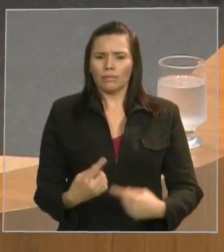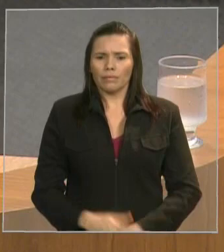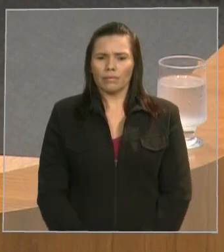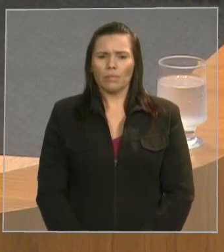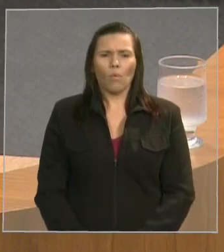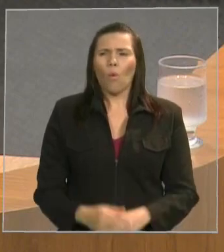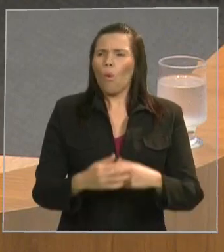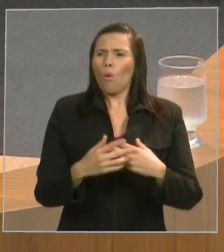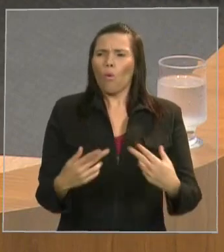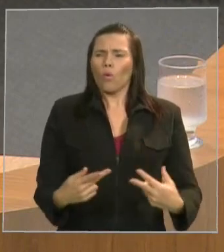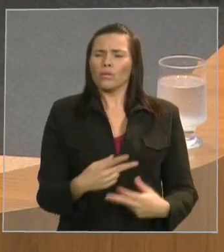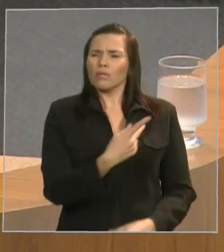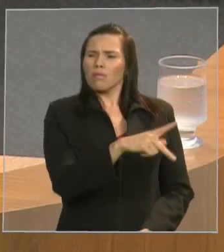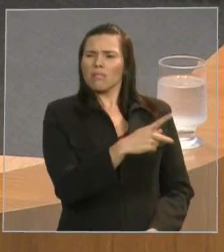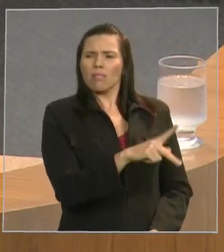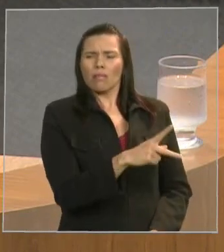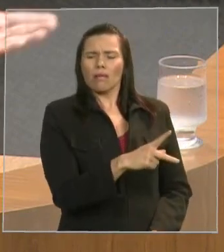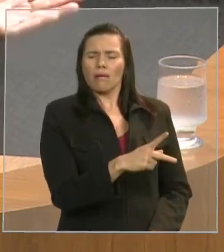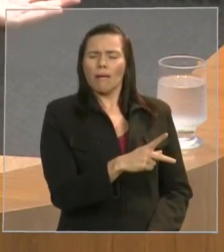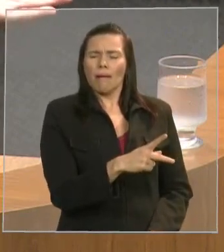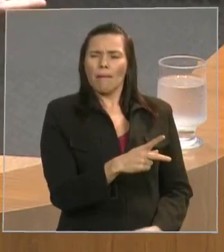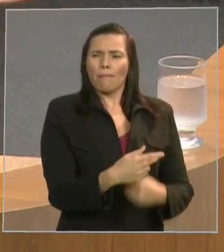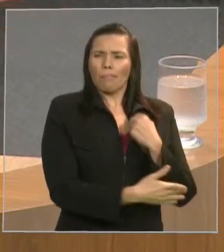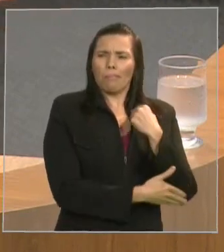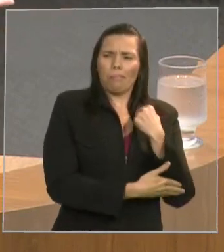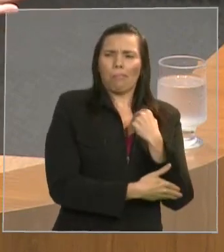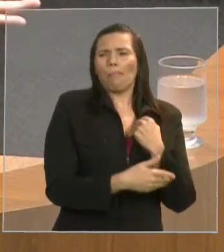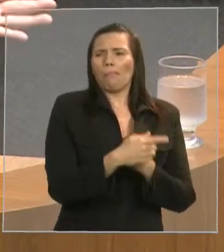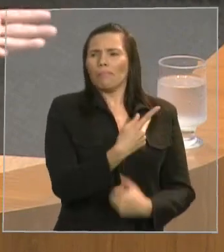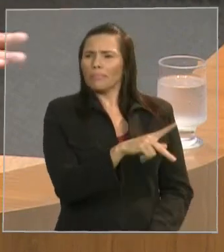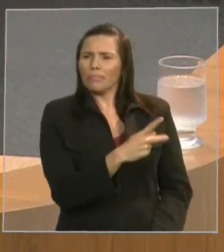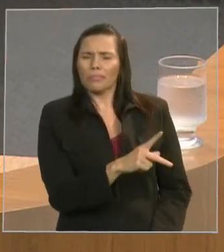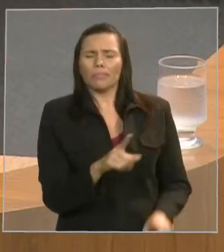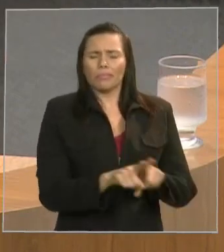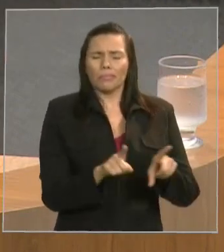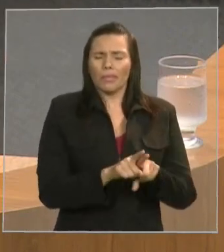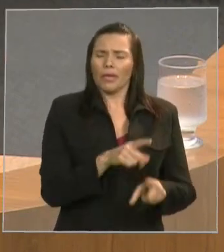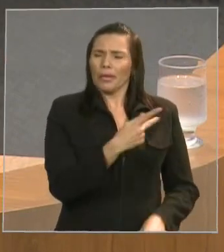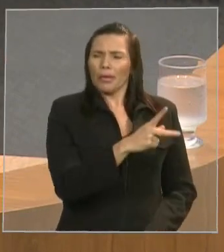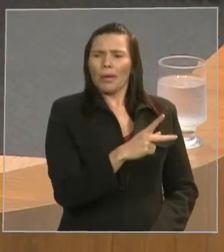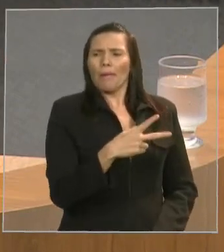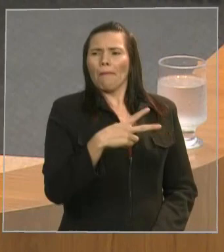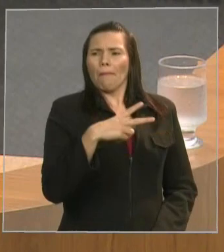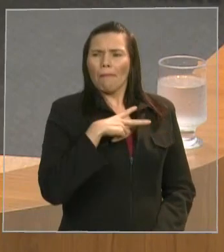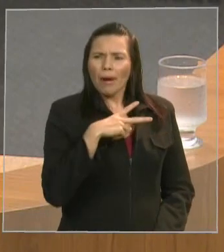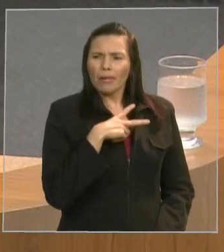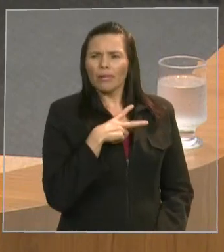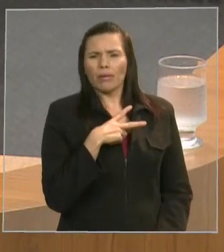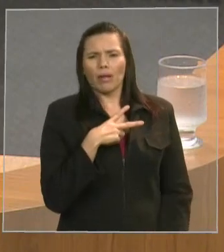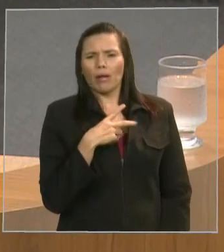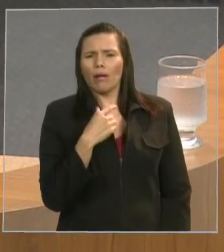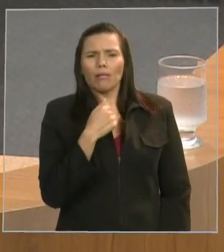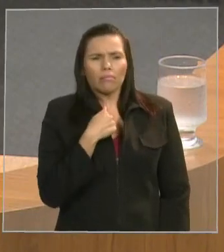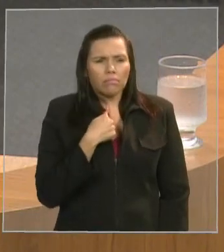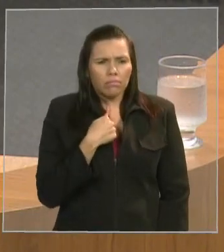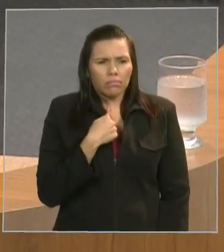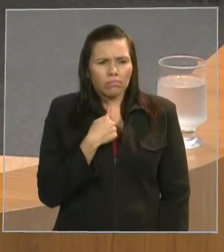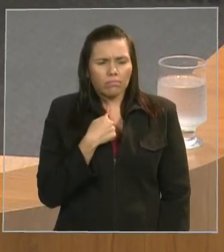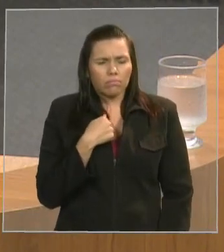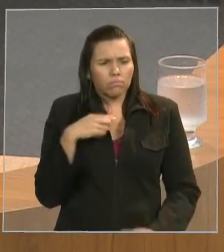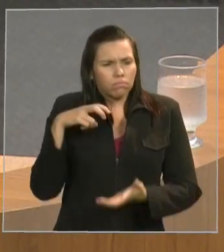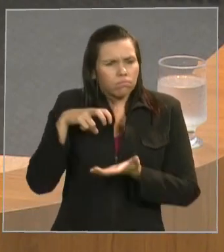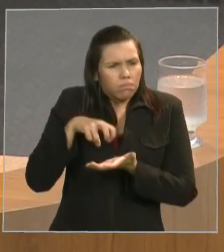meramente pessoal. E aí nós vamos ficar, mas nós não podemos ficar agachados ao carro secretáriozinho